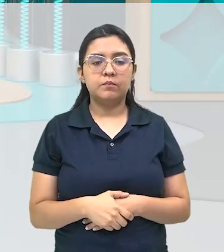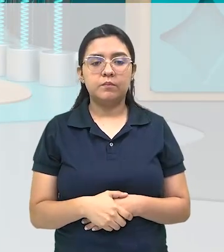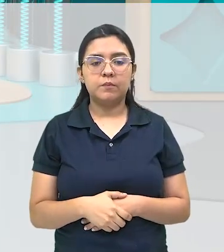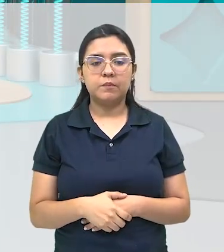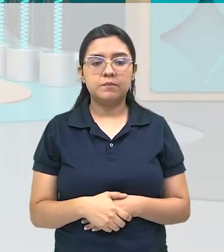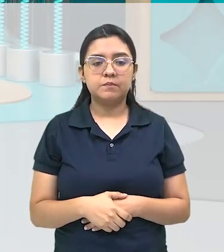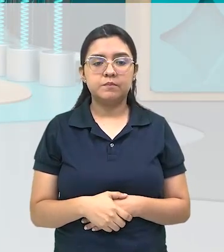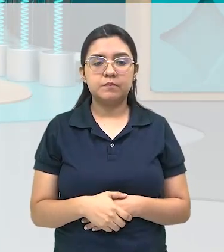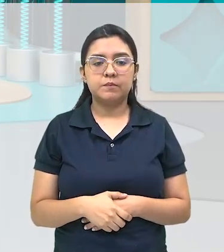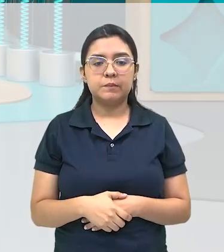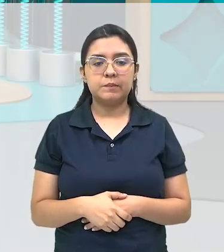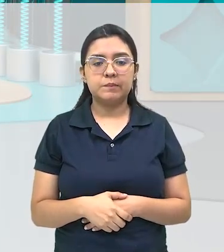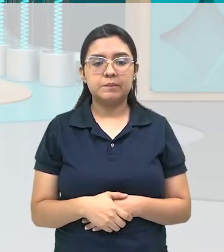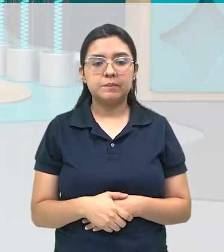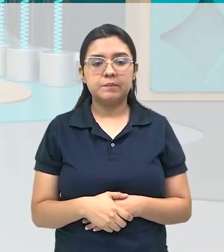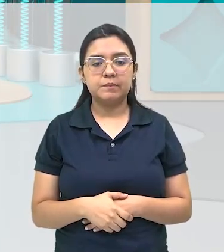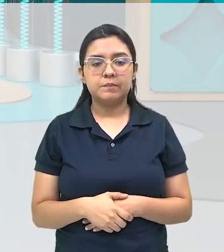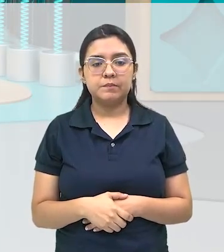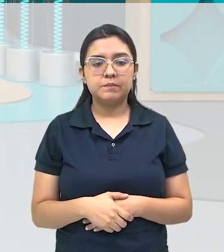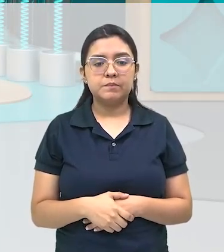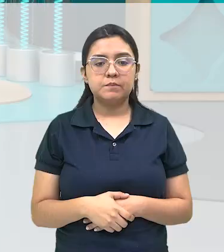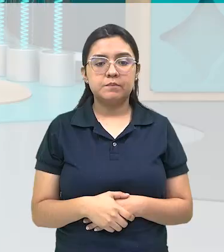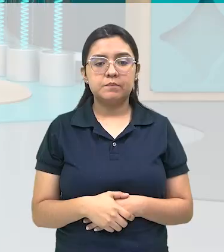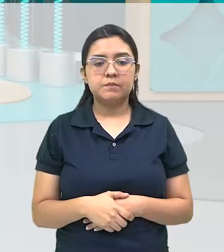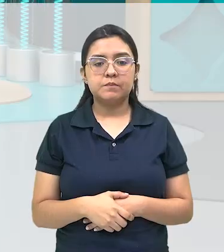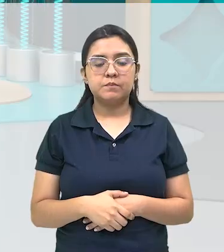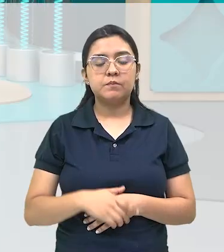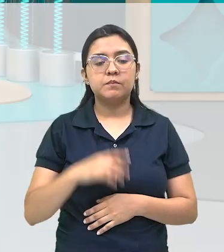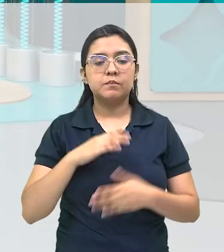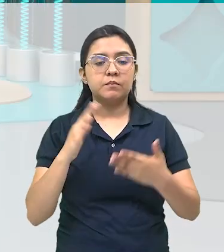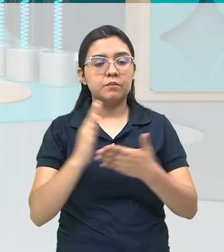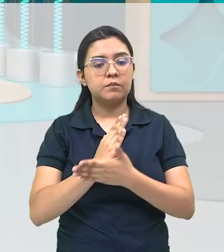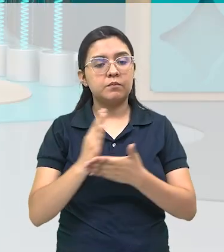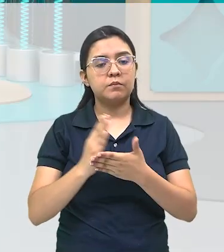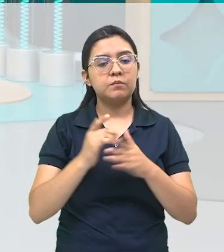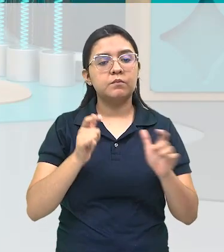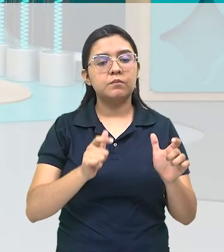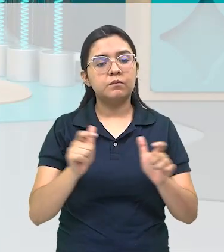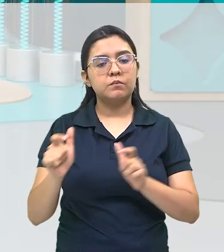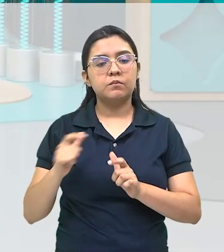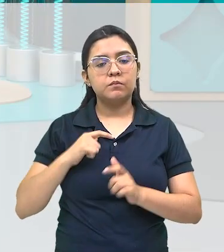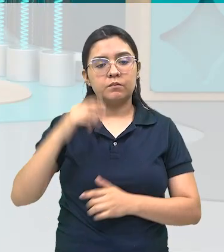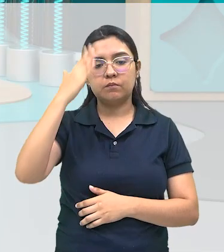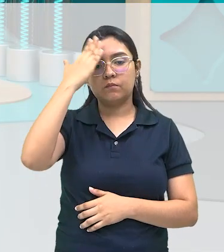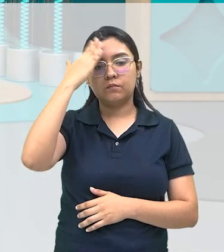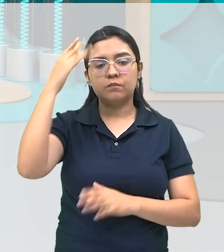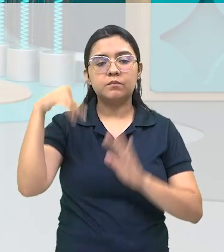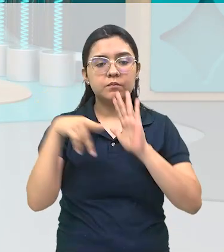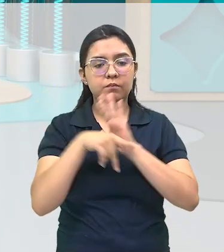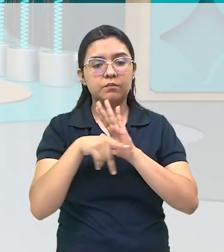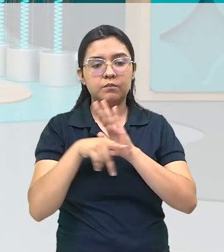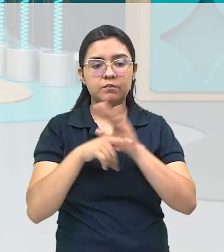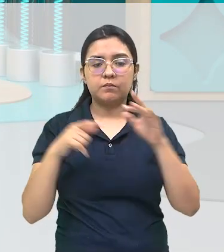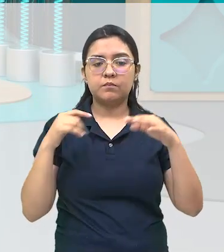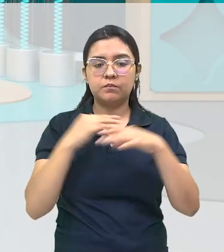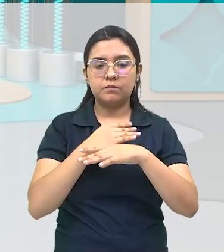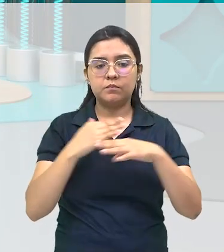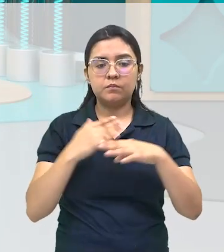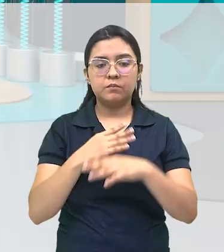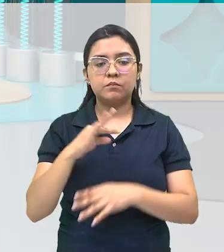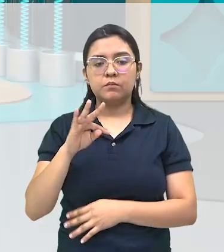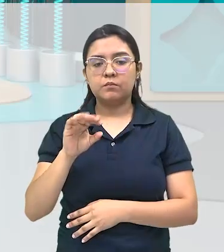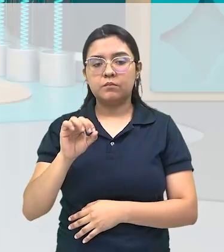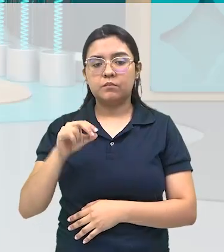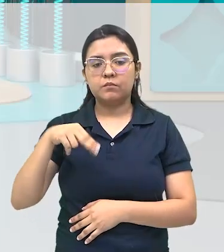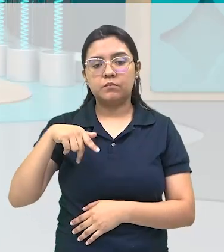pontos muito conhecidos lá do Japão é a própria cidade, a capital